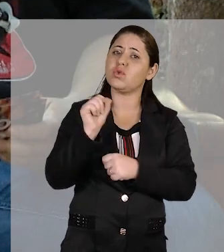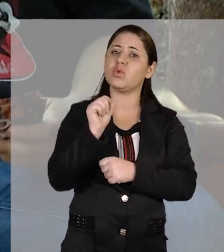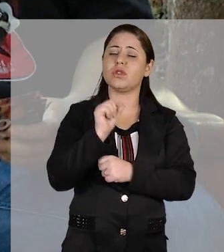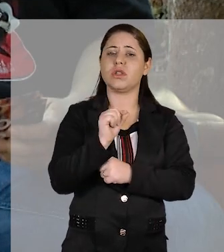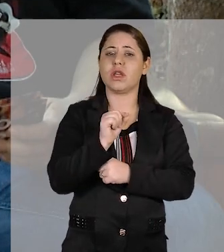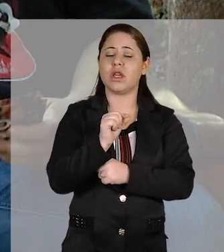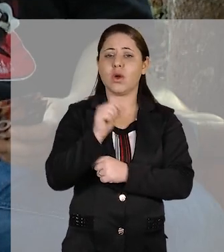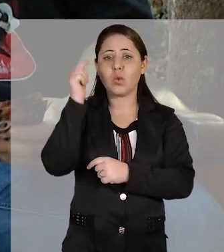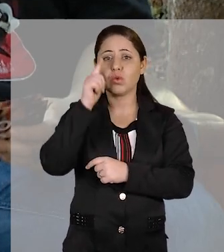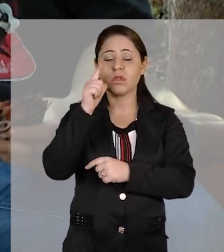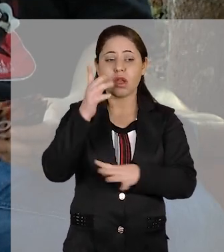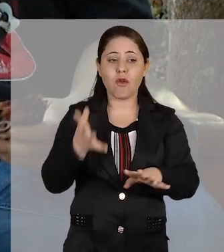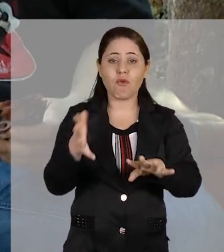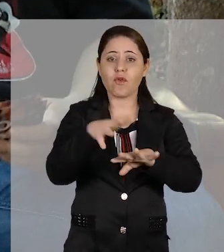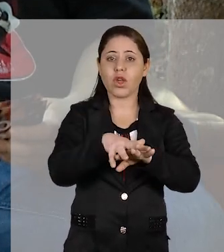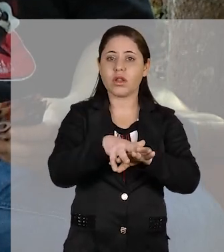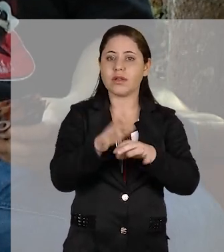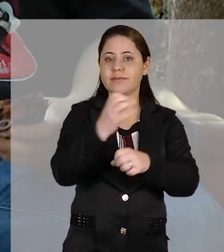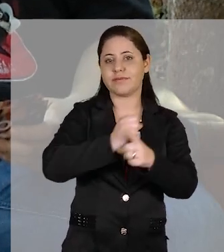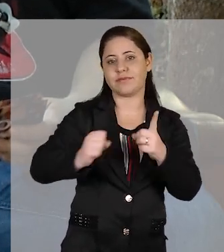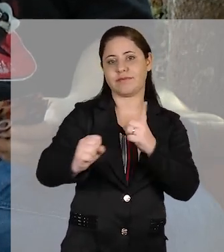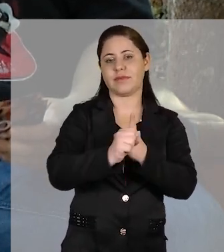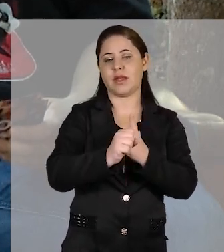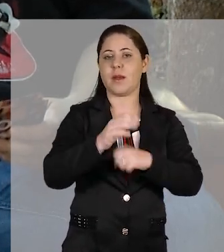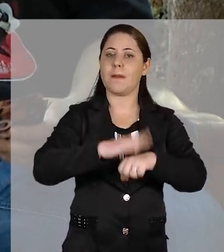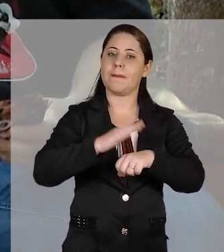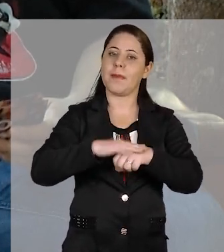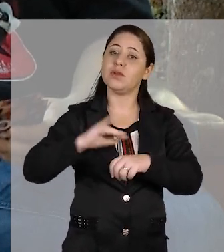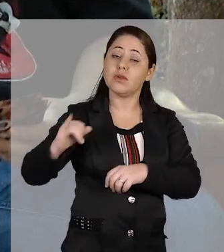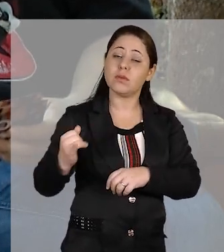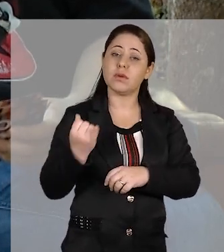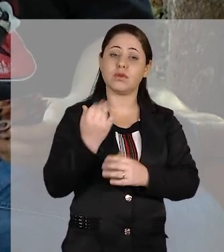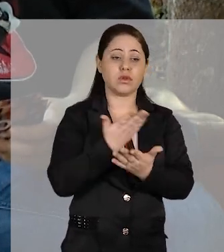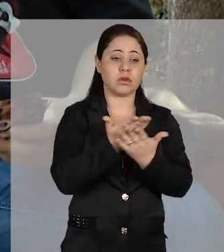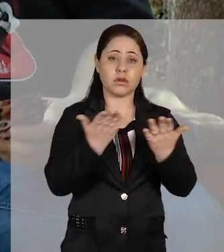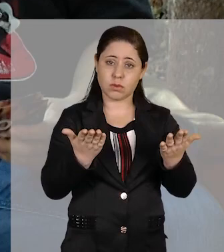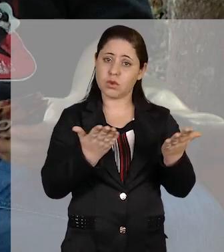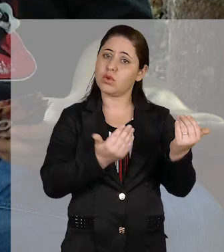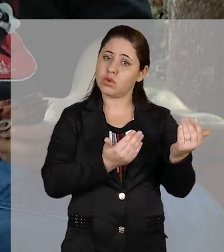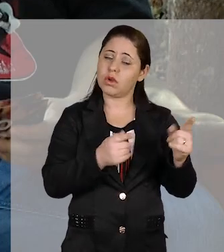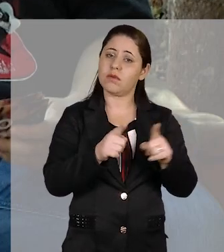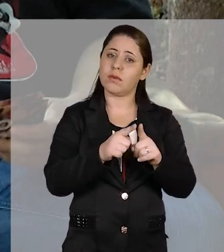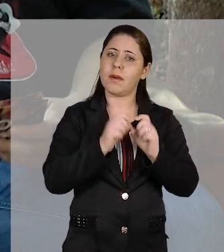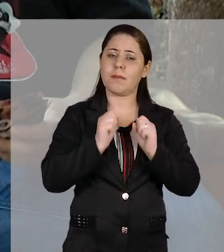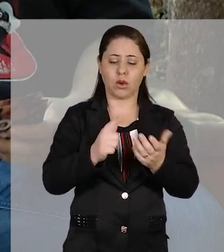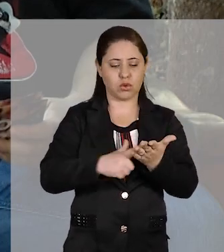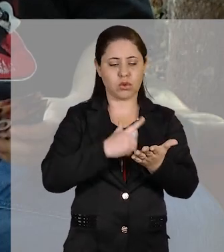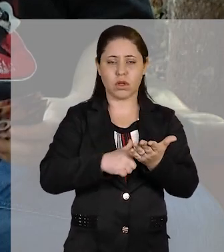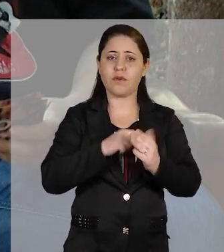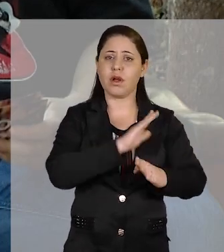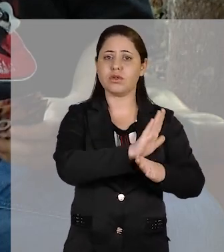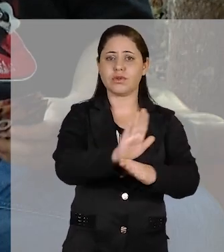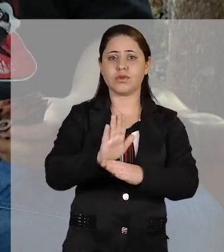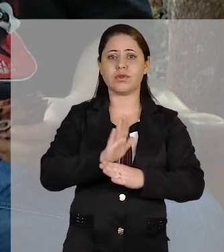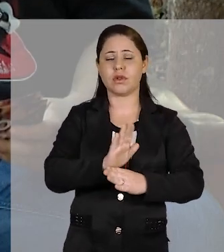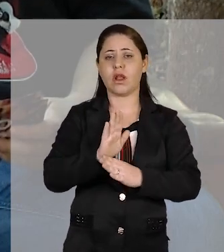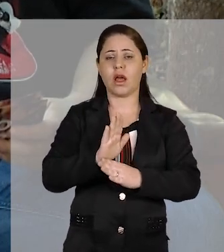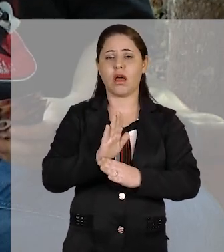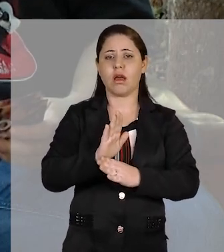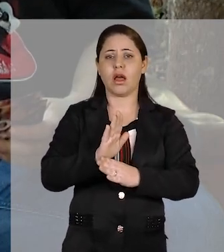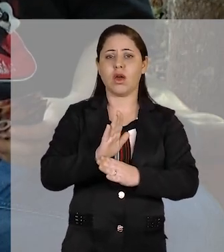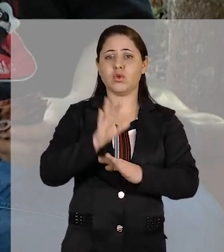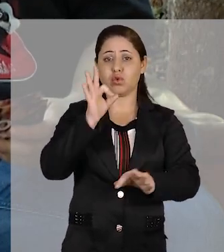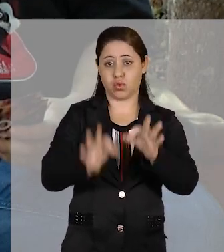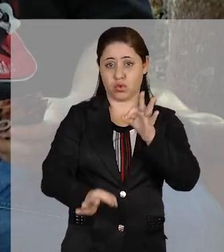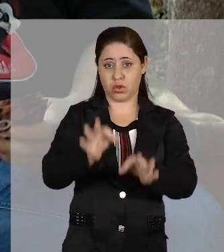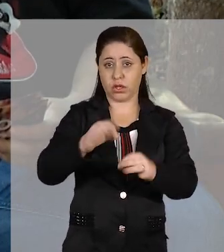de serem reinseridos na sociedade, né? Com mais oportunidade. Então eu acredito sim que o livro pode auxiliar